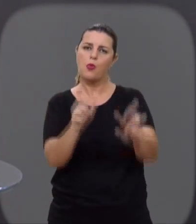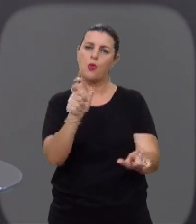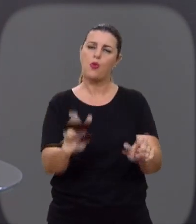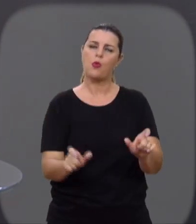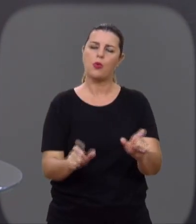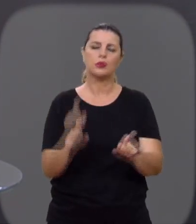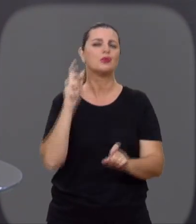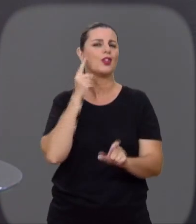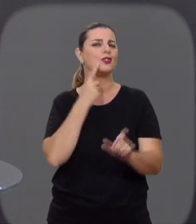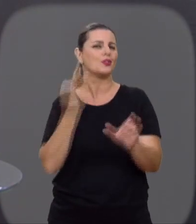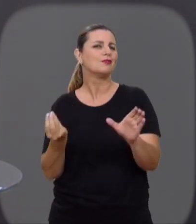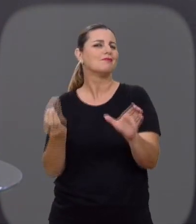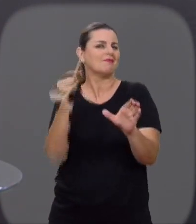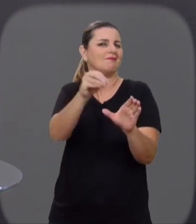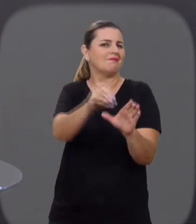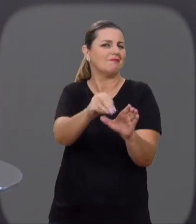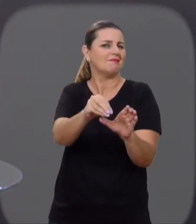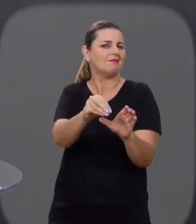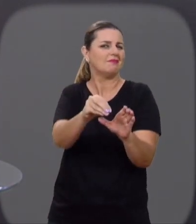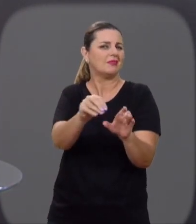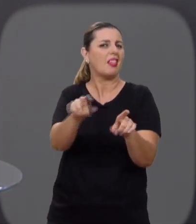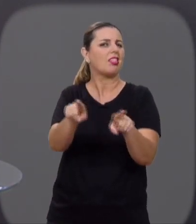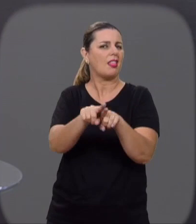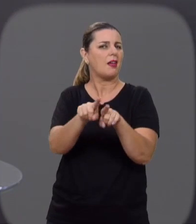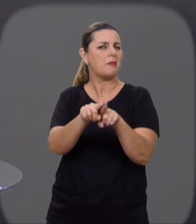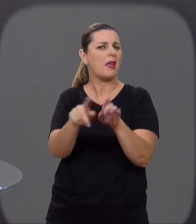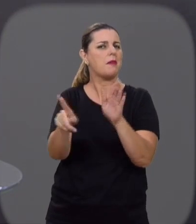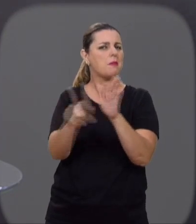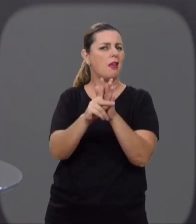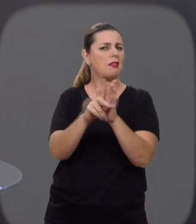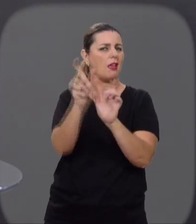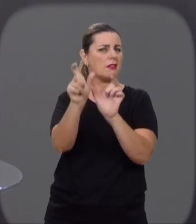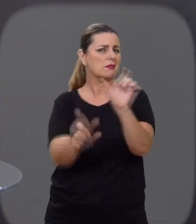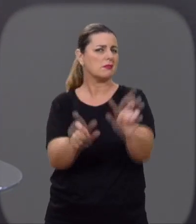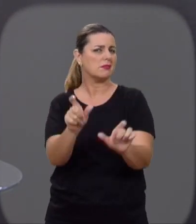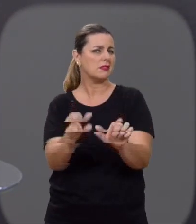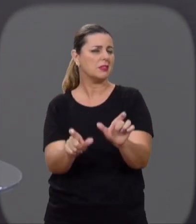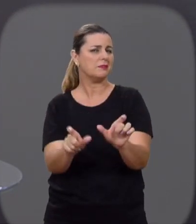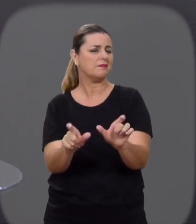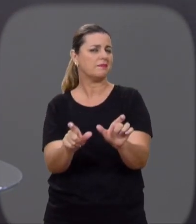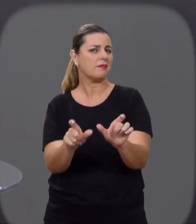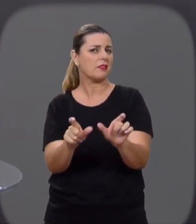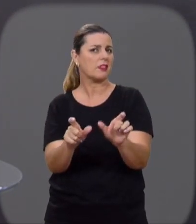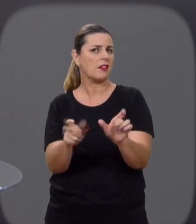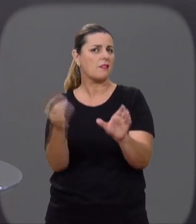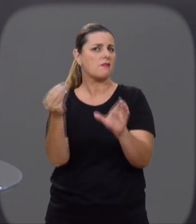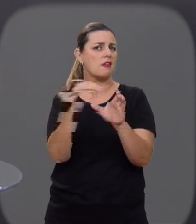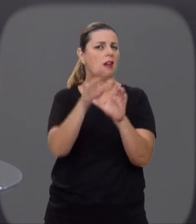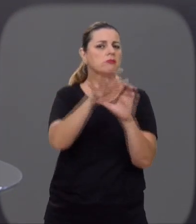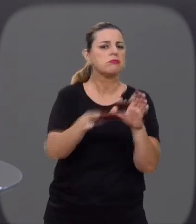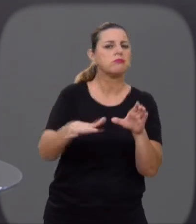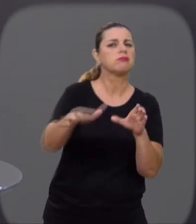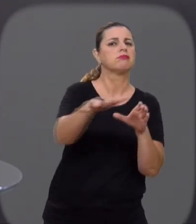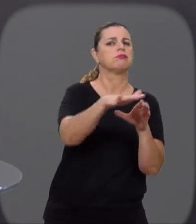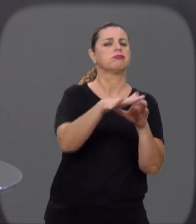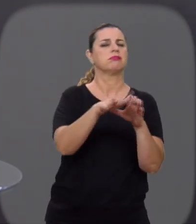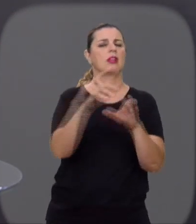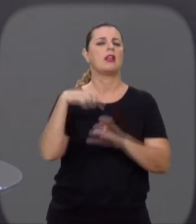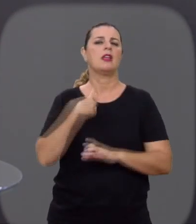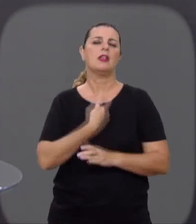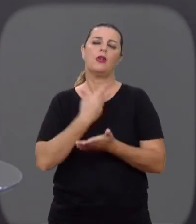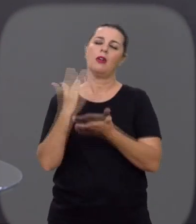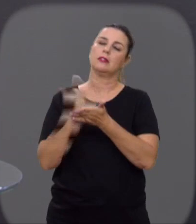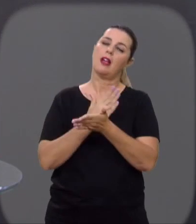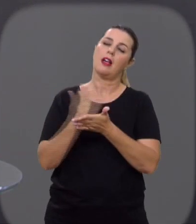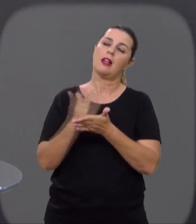Os surdos estão inclusos aí, eles são criatura, né? Eles fazem parte desse universo e nós